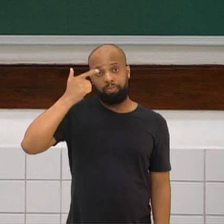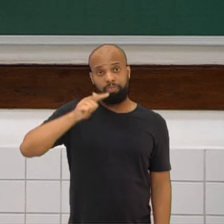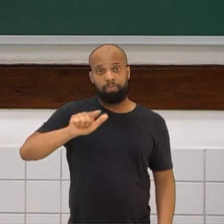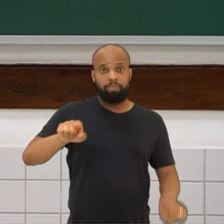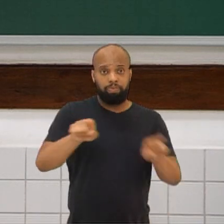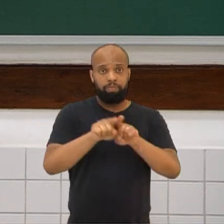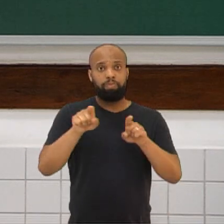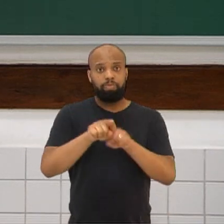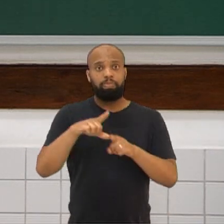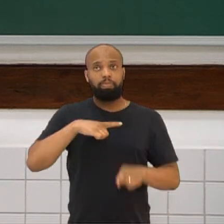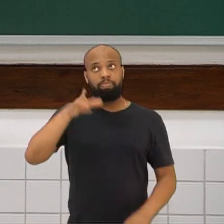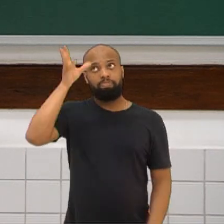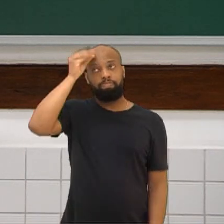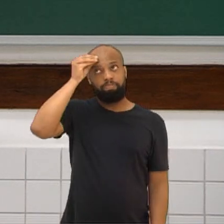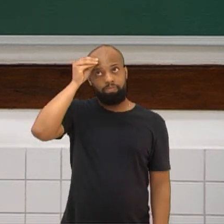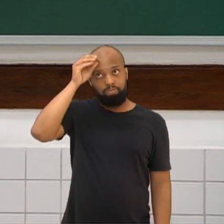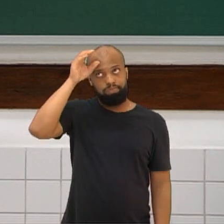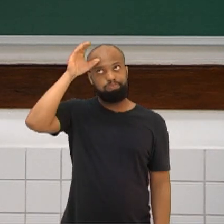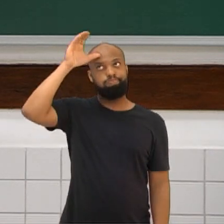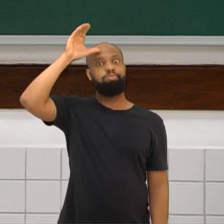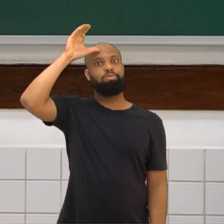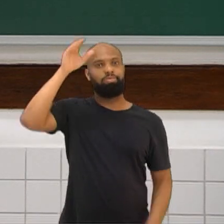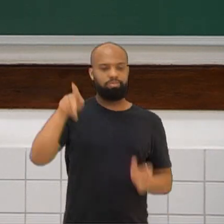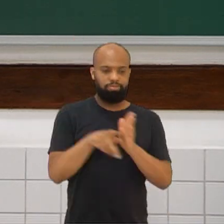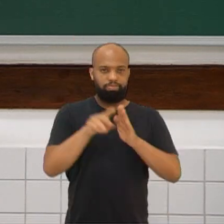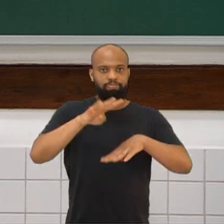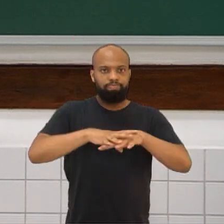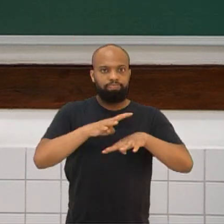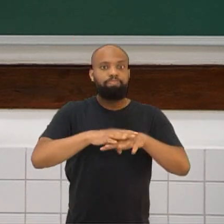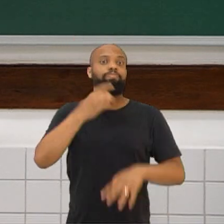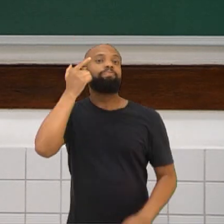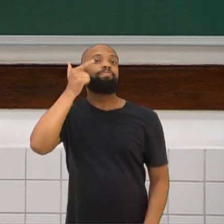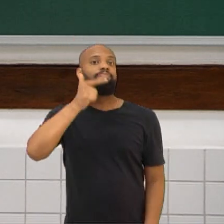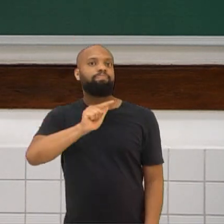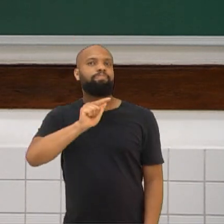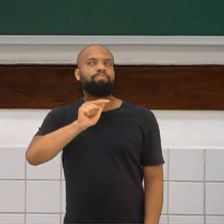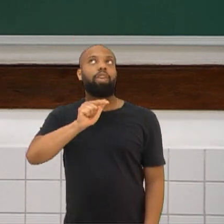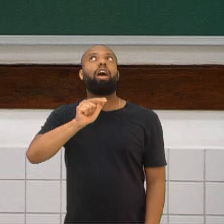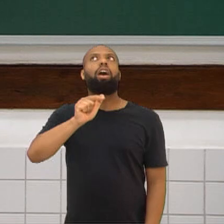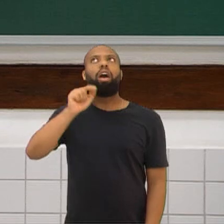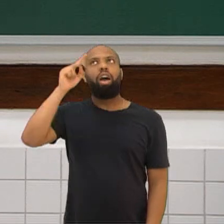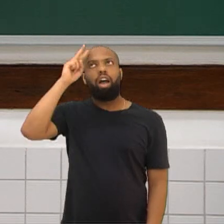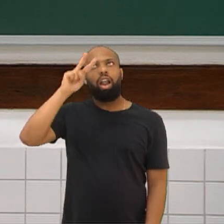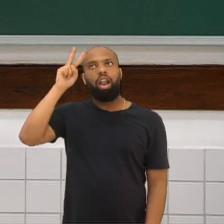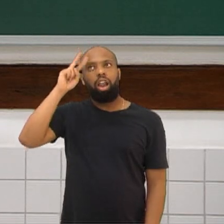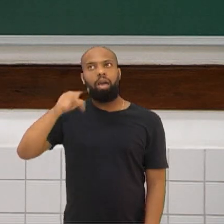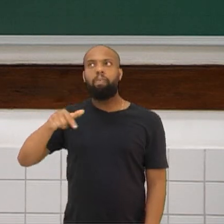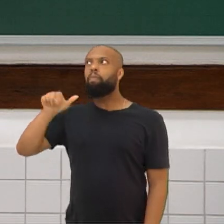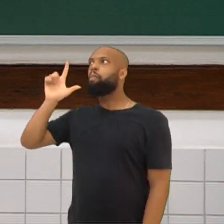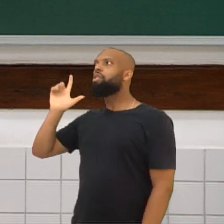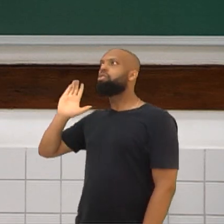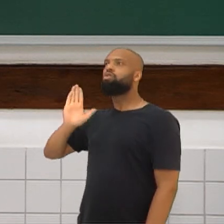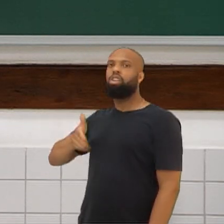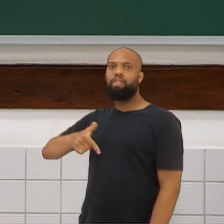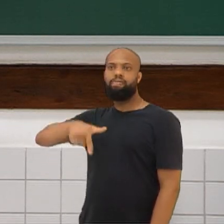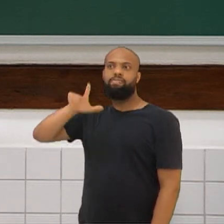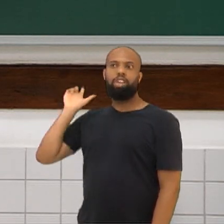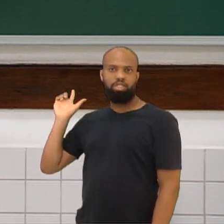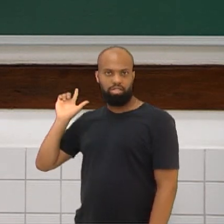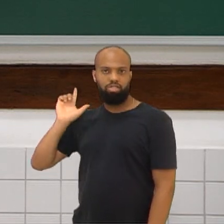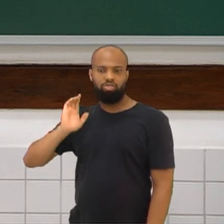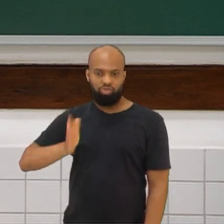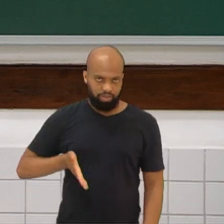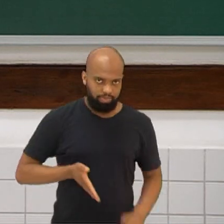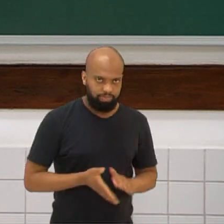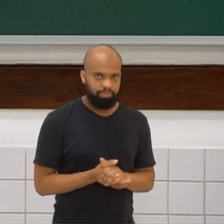vou armazenando essa memória matemática, e eu consigo puxar, falar, poxa, mas eu já resolvi alguma coisa parecida com isso,